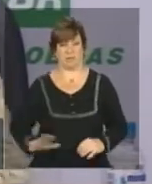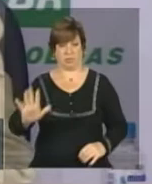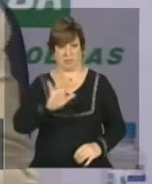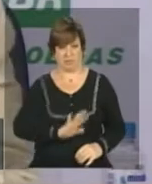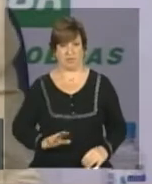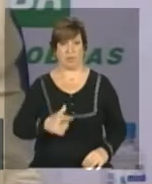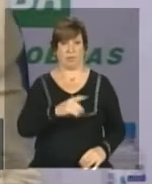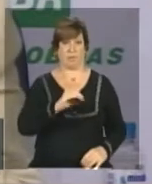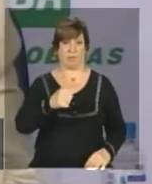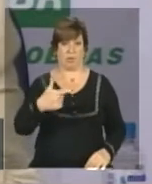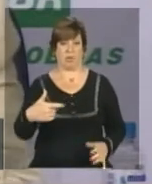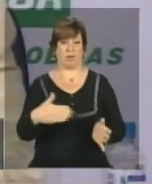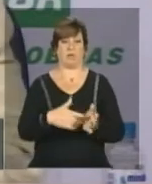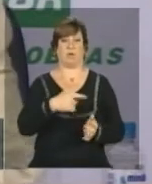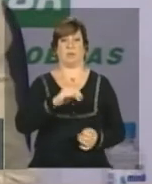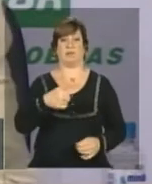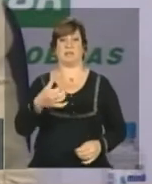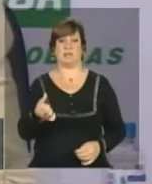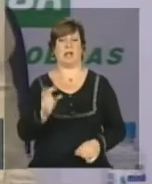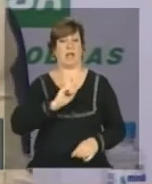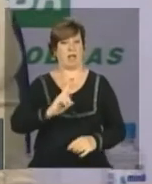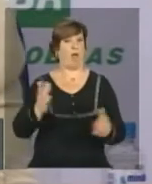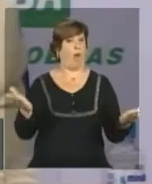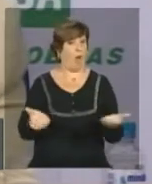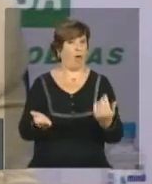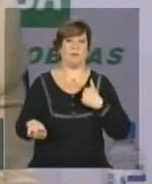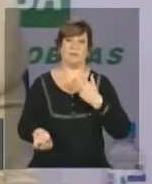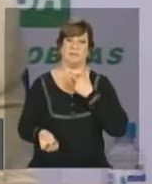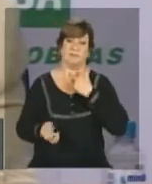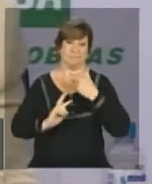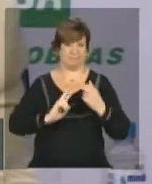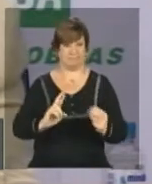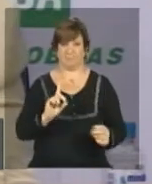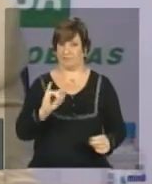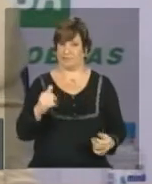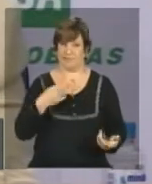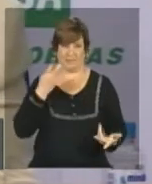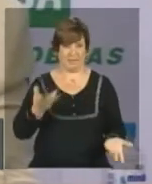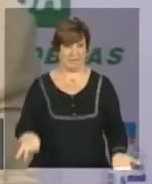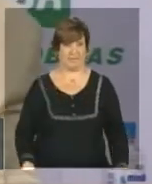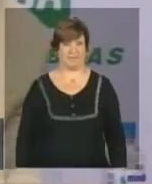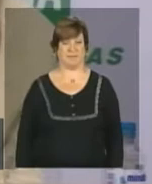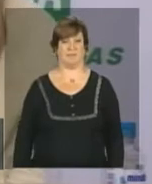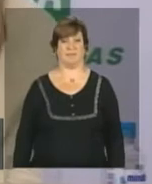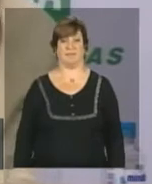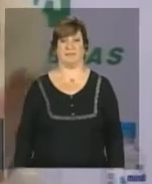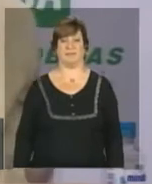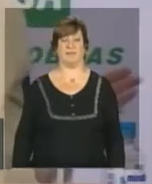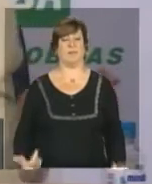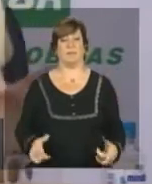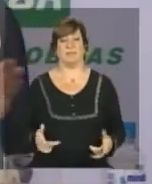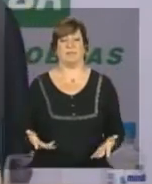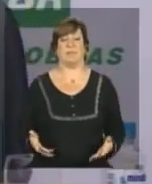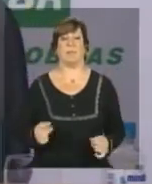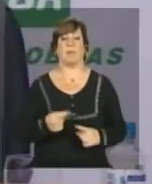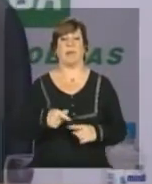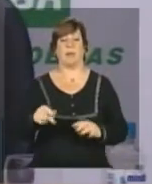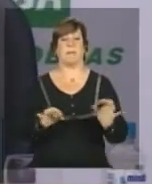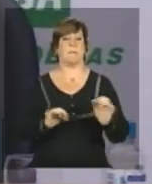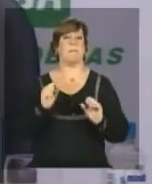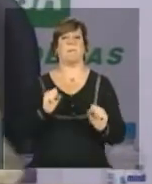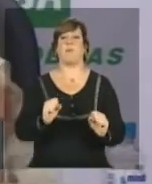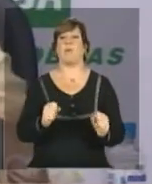2012-2016? A resposta é, hoje eu não tenho data. Não tem. O plano pode